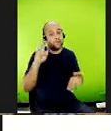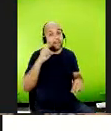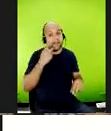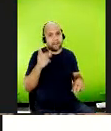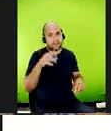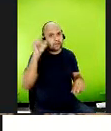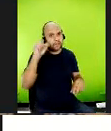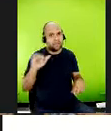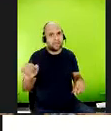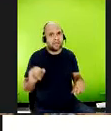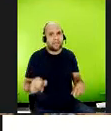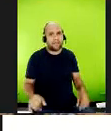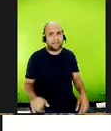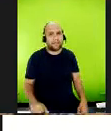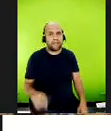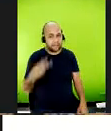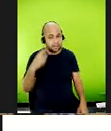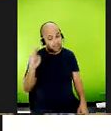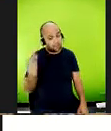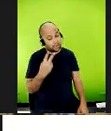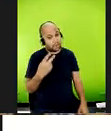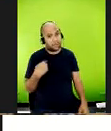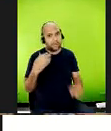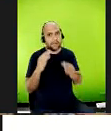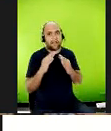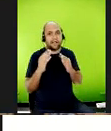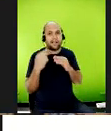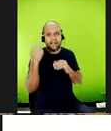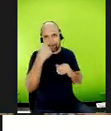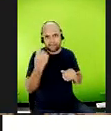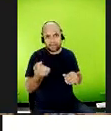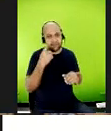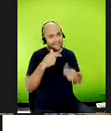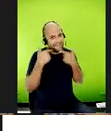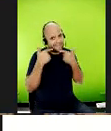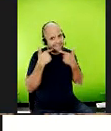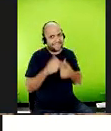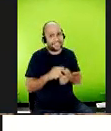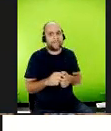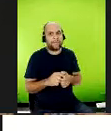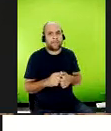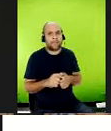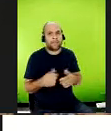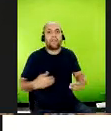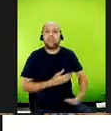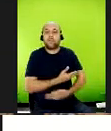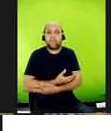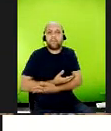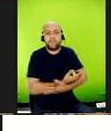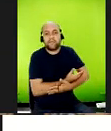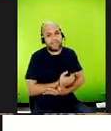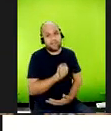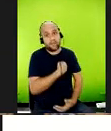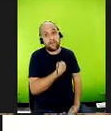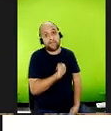não confunde um pouco esse aqui eu dei para minha cara aqui com a cara esquisita tá molhado rio o bebêzinho fofo foi dou Olha que lindo eu